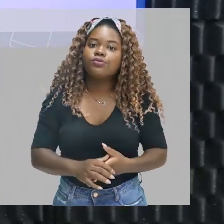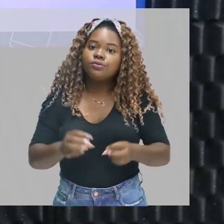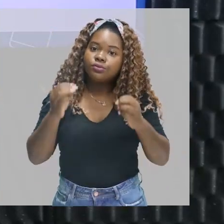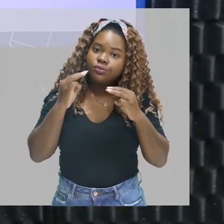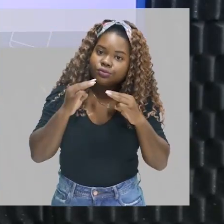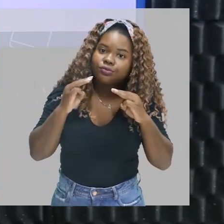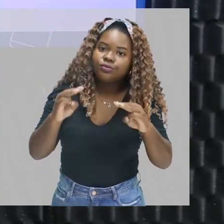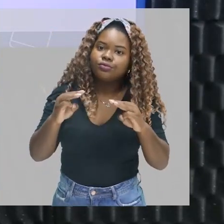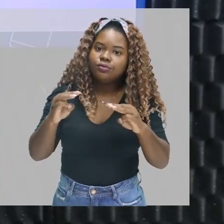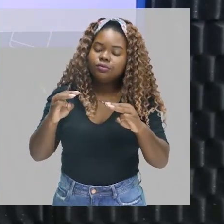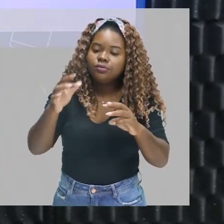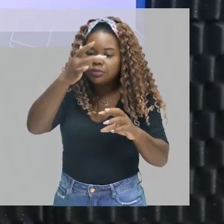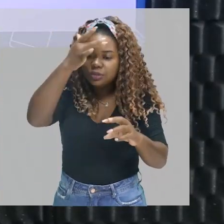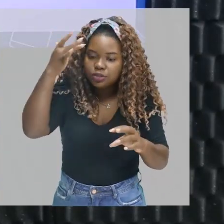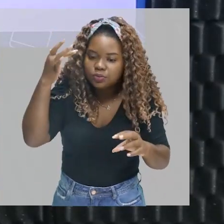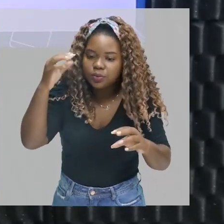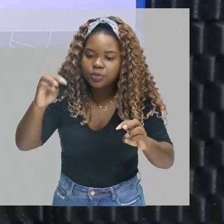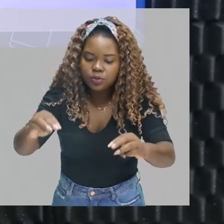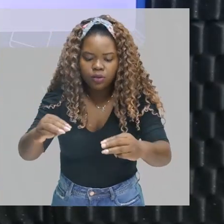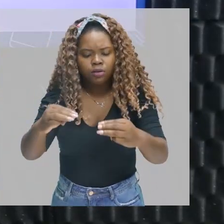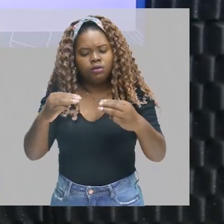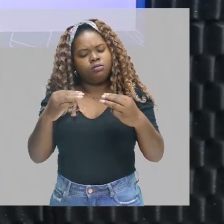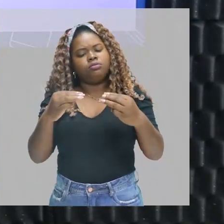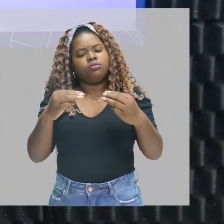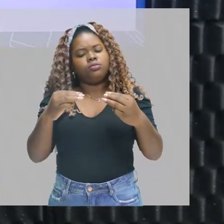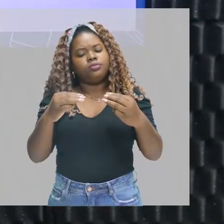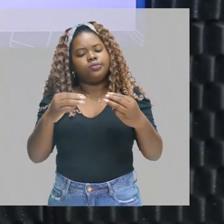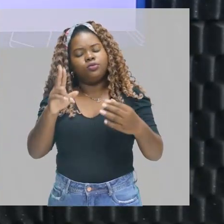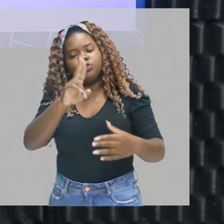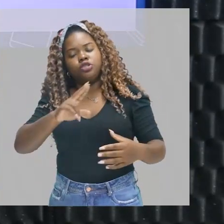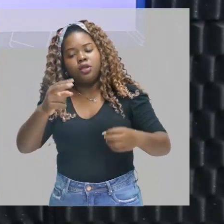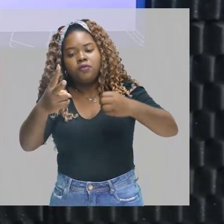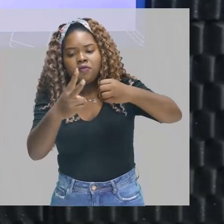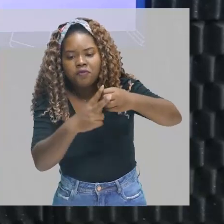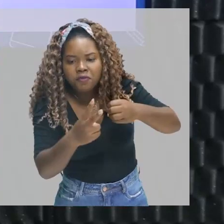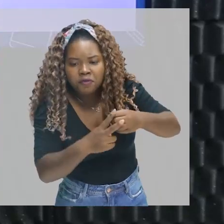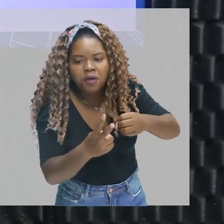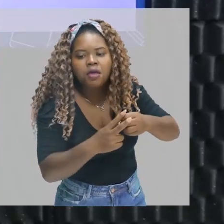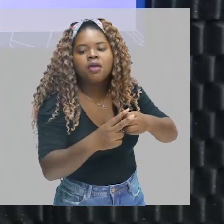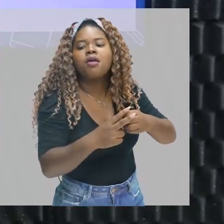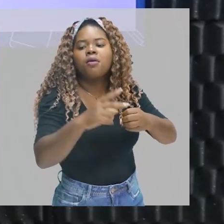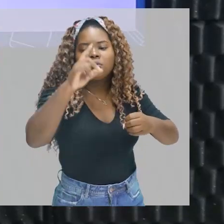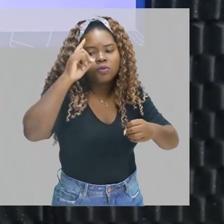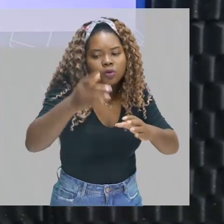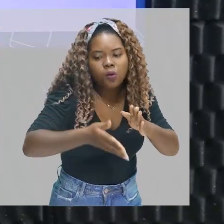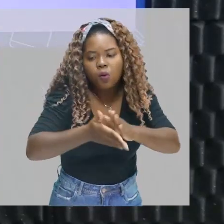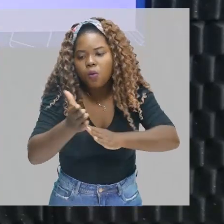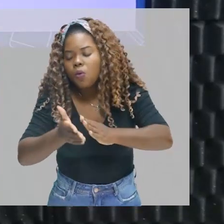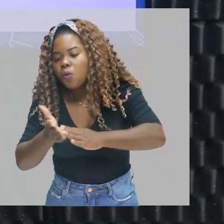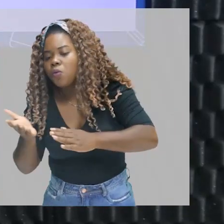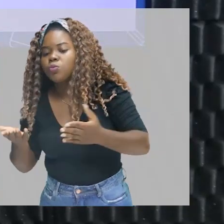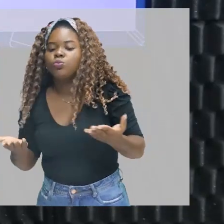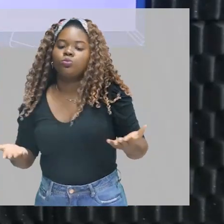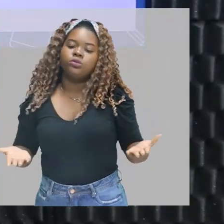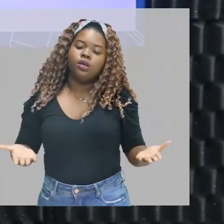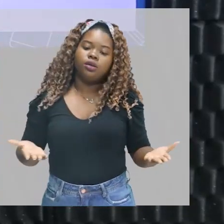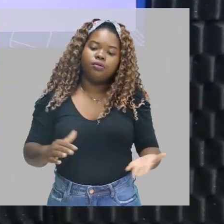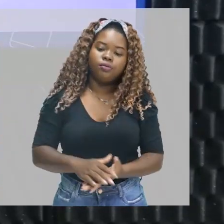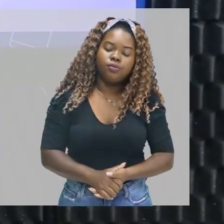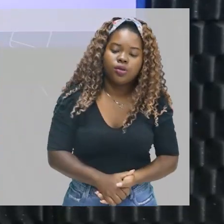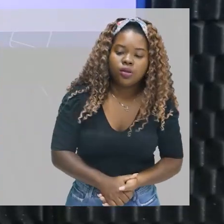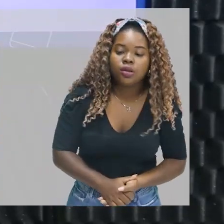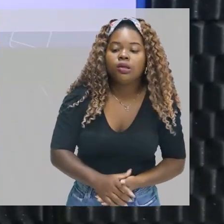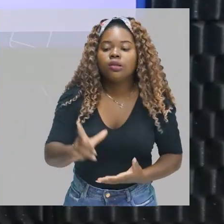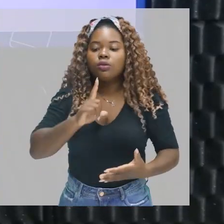o receptor, né, utilizando verbos mais no imperativo, utilizando o vocativo. Então, aqui nós temos